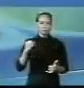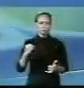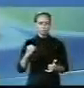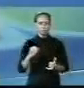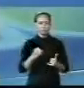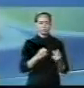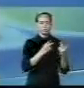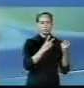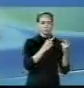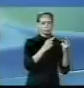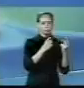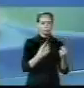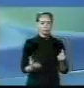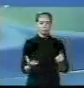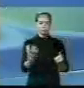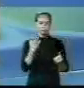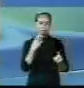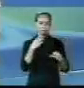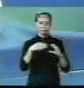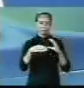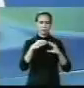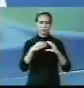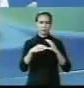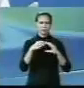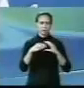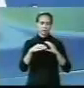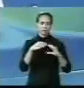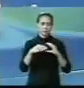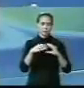disso, negue. Então, mesmo que o proxy